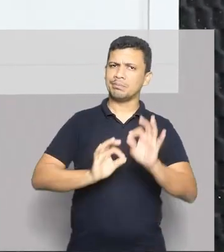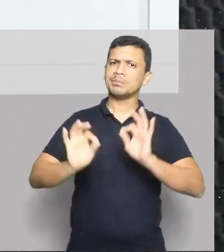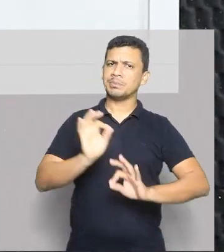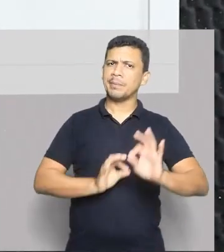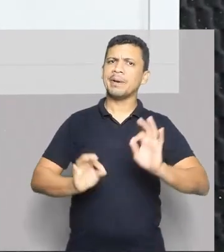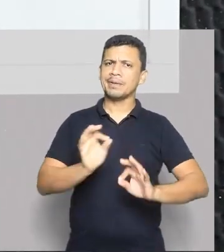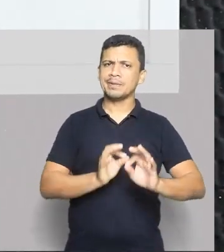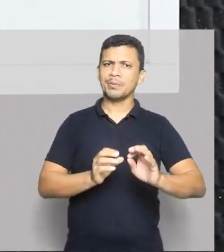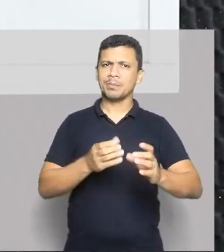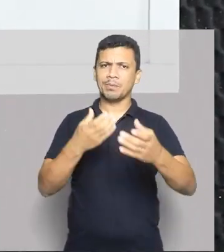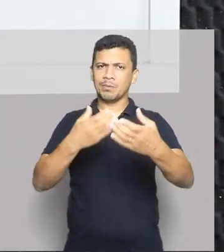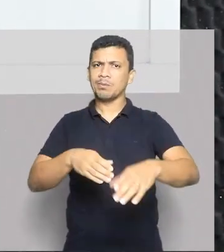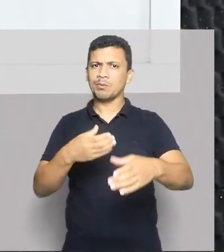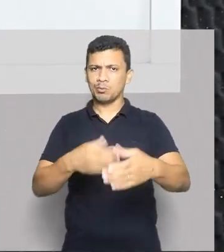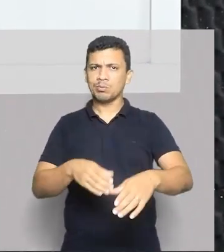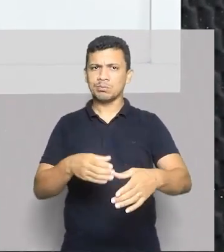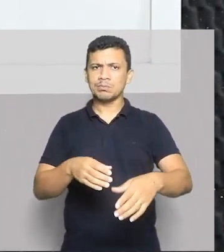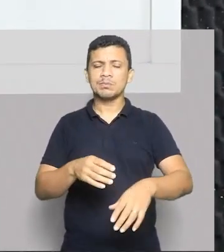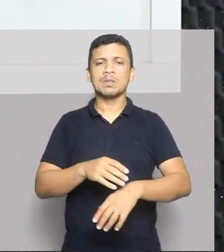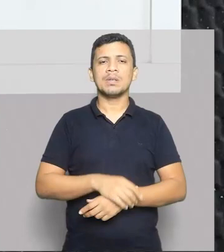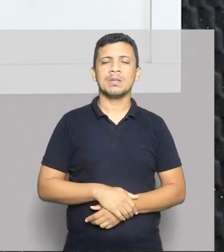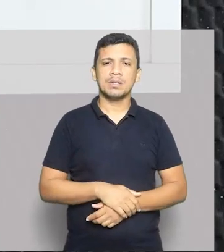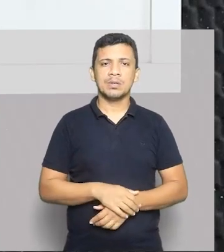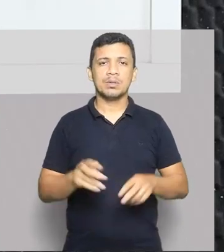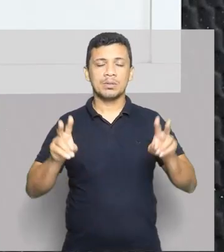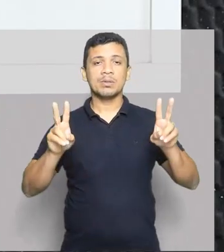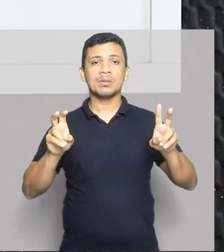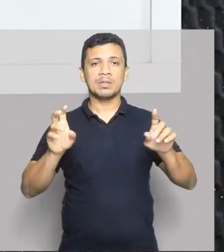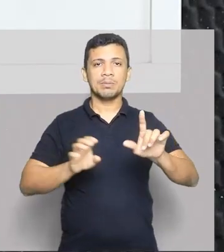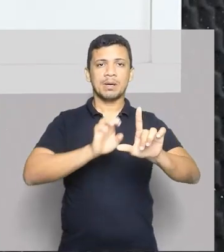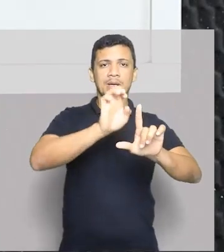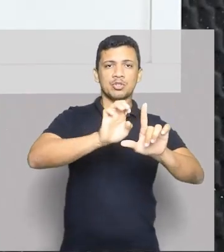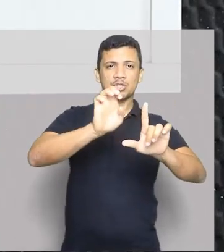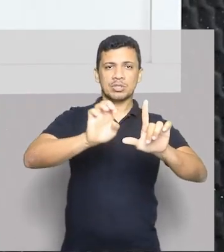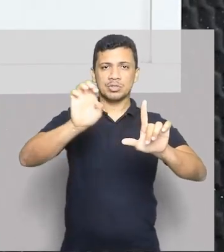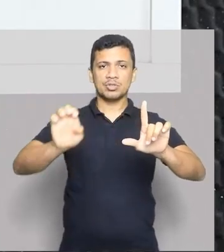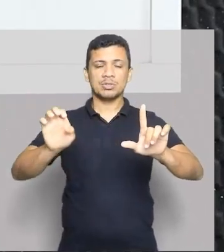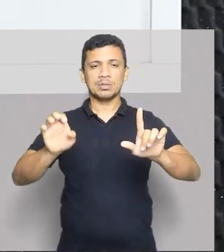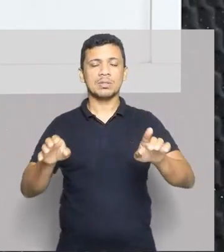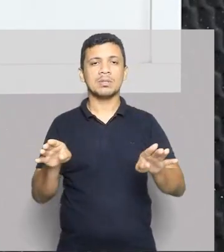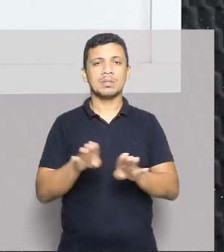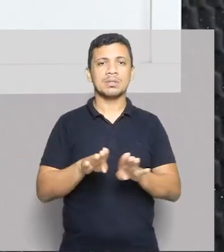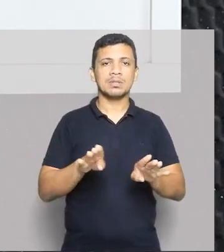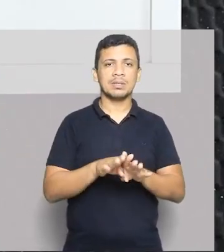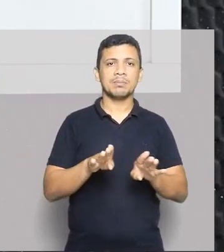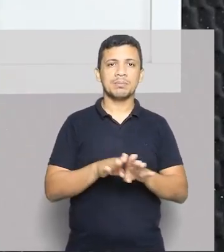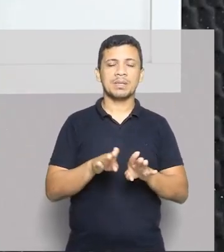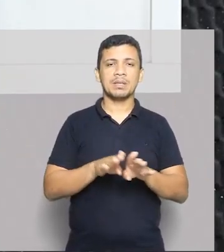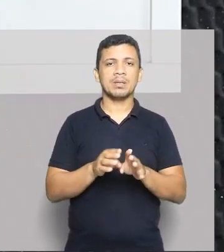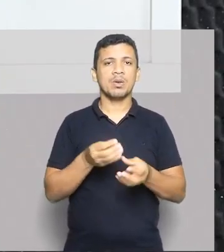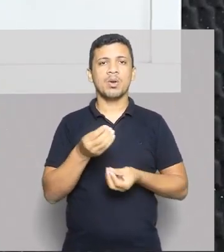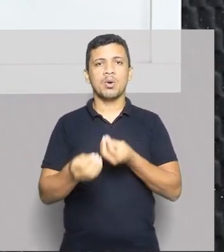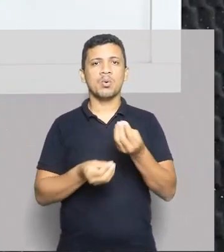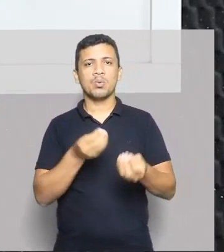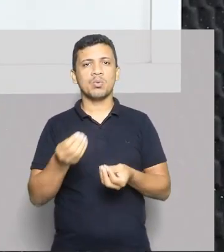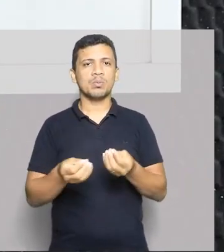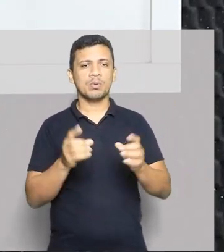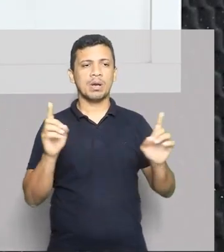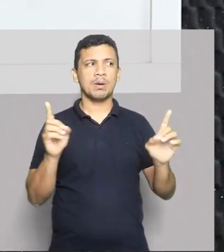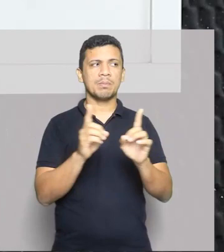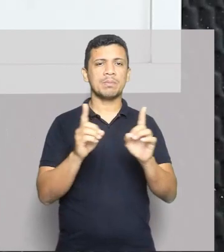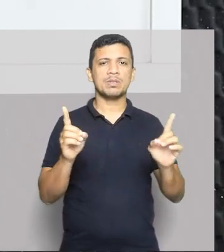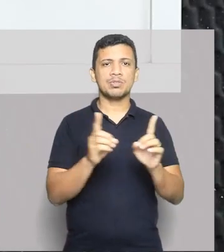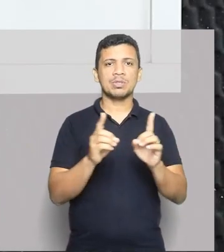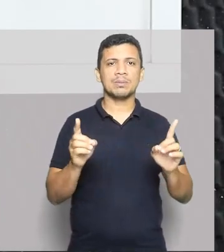Hoje a gente vai trabalhar o tema estatística, né, segundo vídeo, e as medidas de tendência central, a